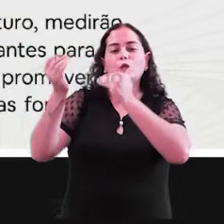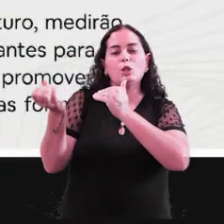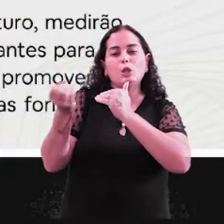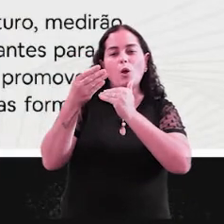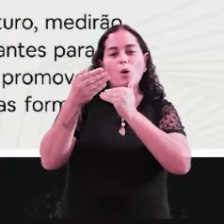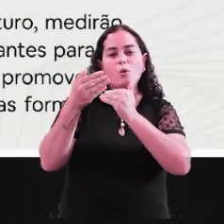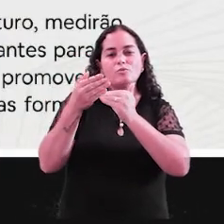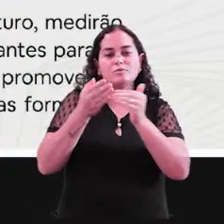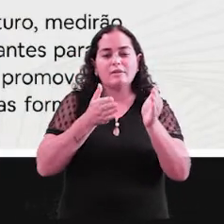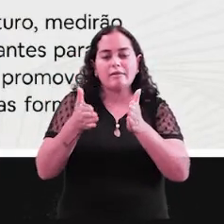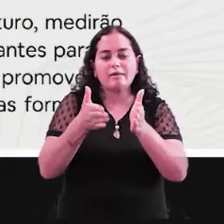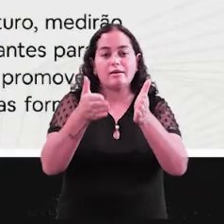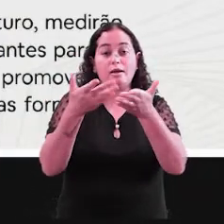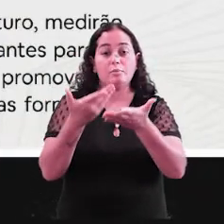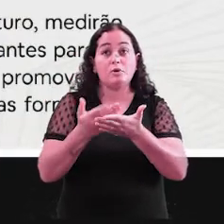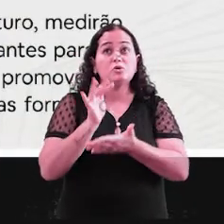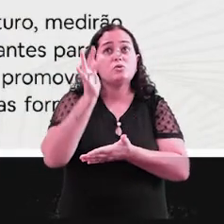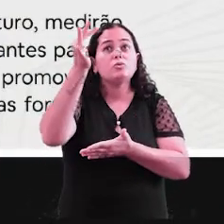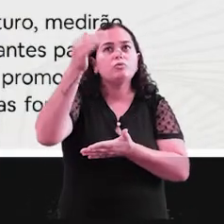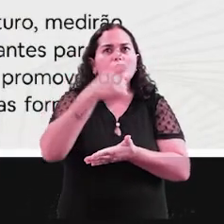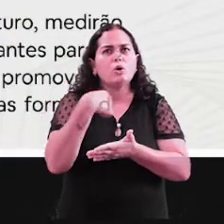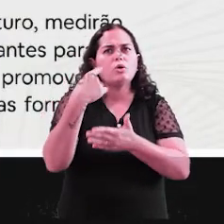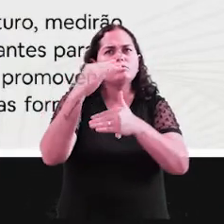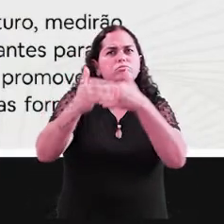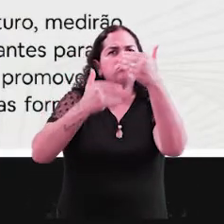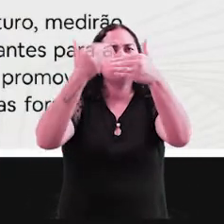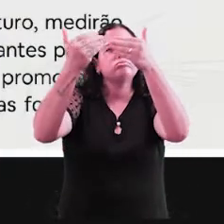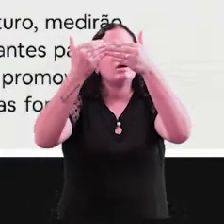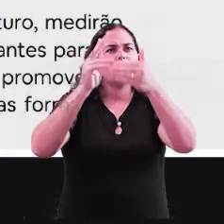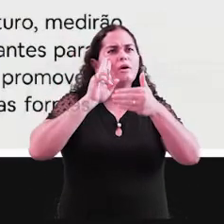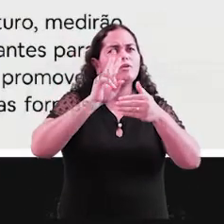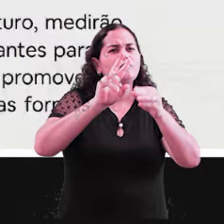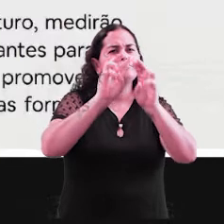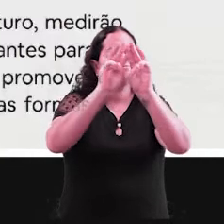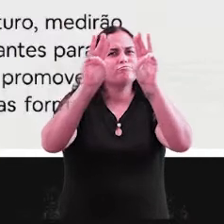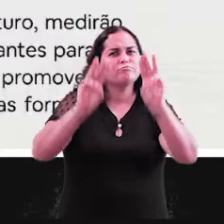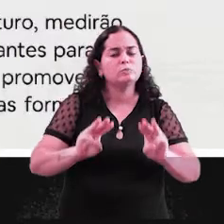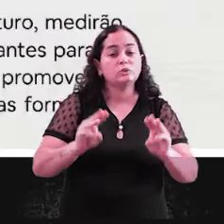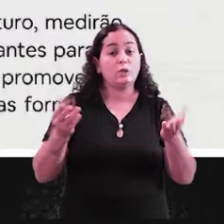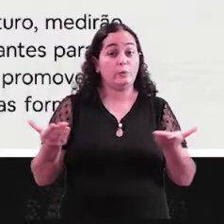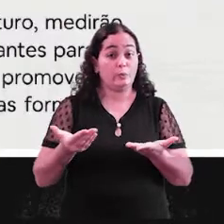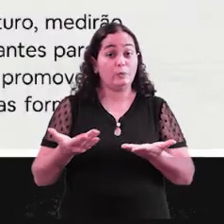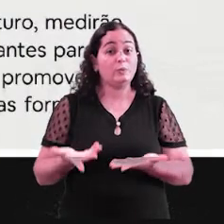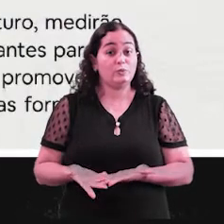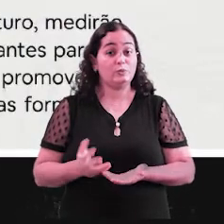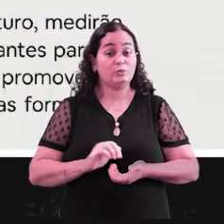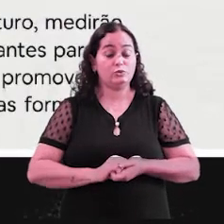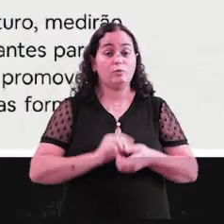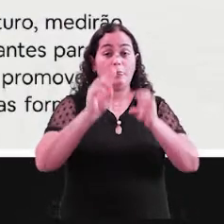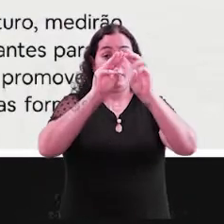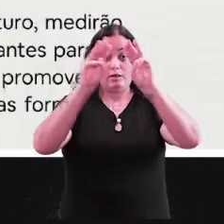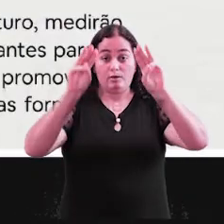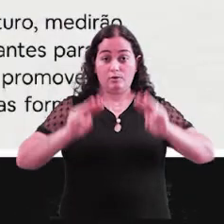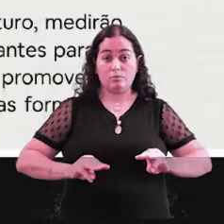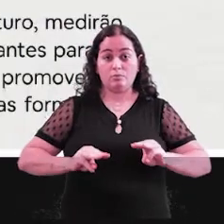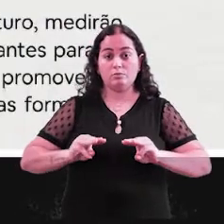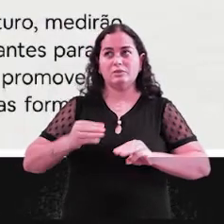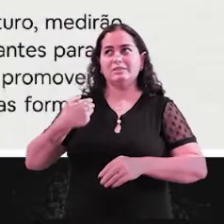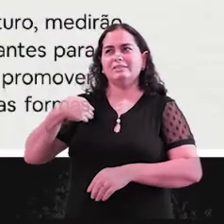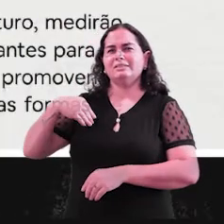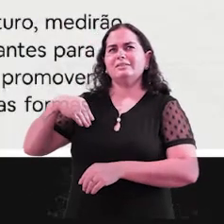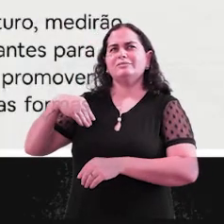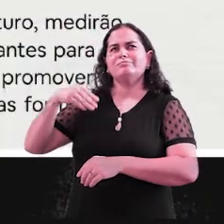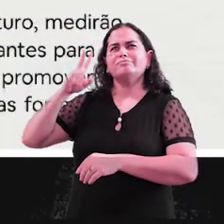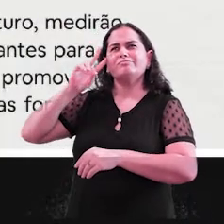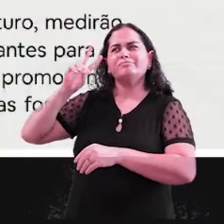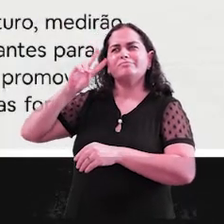mundos. Que futuro estamos construindo a partir dos nossos museus hoje? Os museus reimaginados